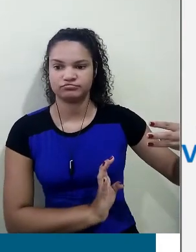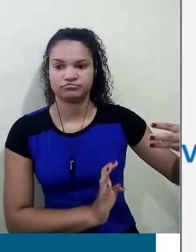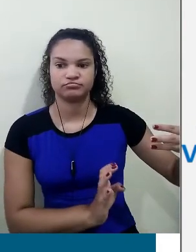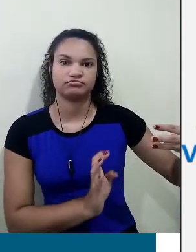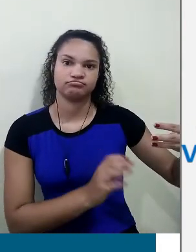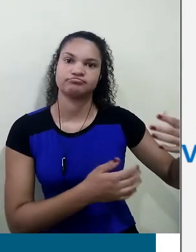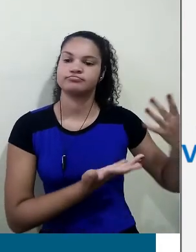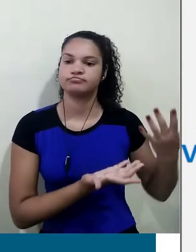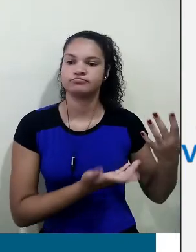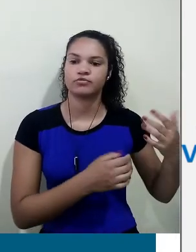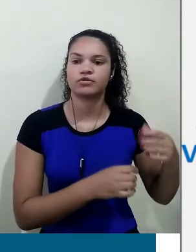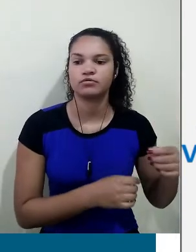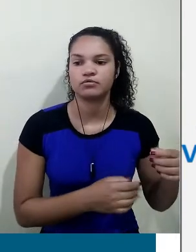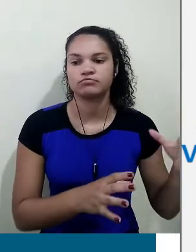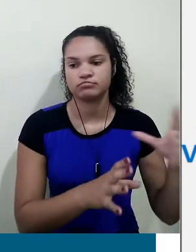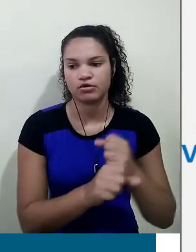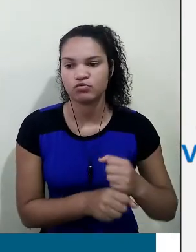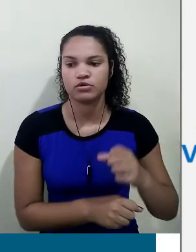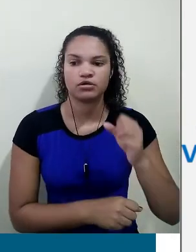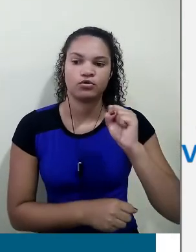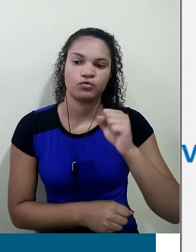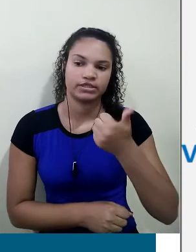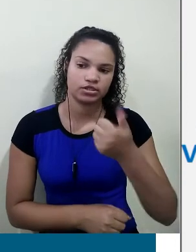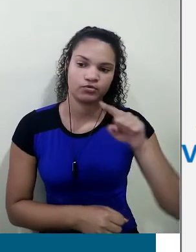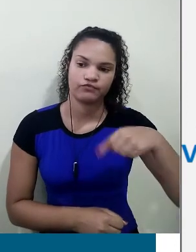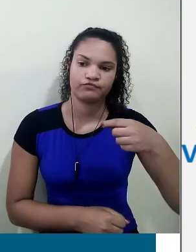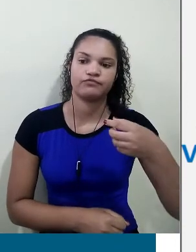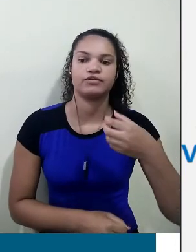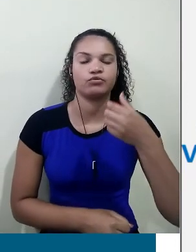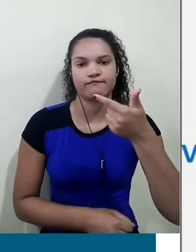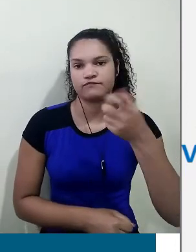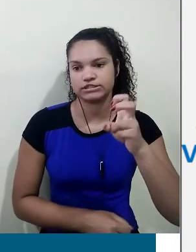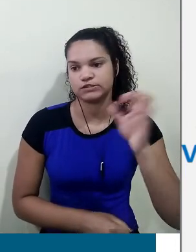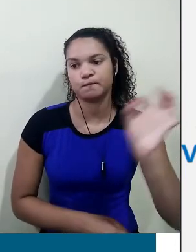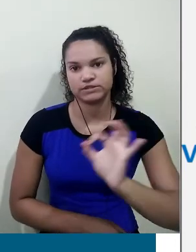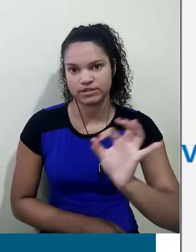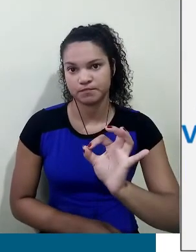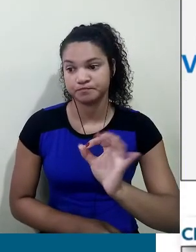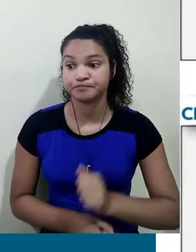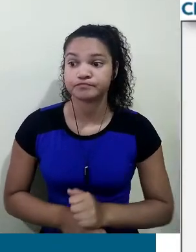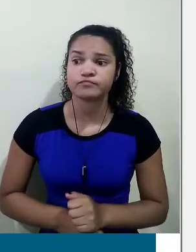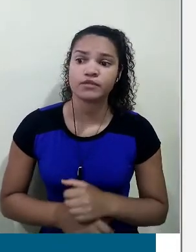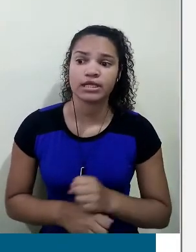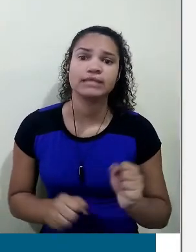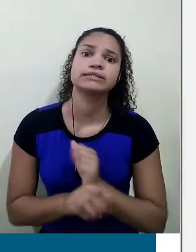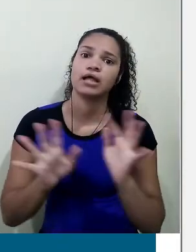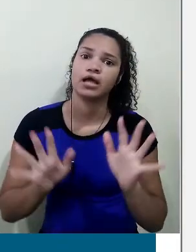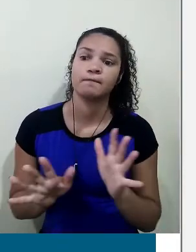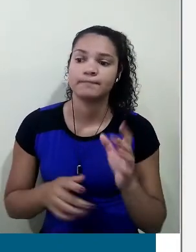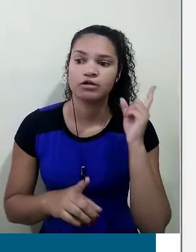a percentagem, dividimos a fração, multiplicamos por 100, temos 81,25%. Logicamente, para calcular